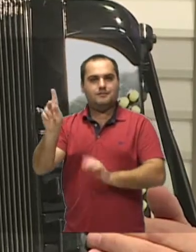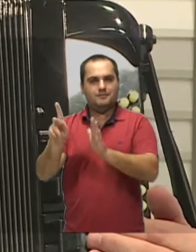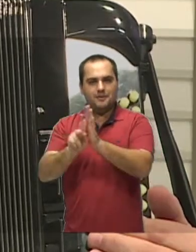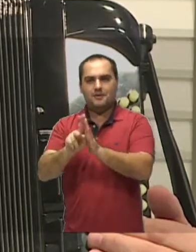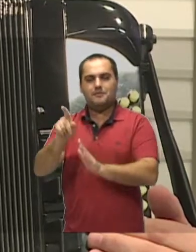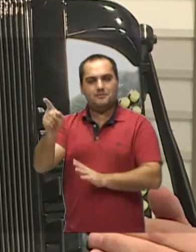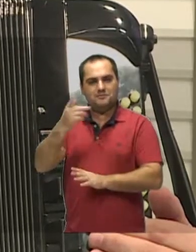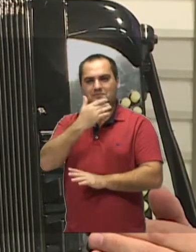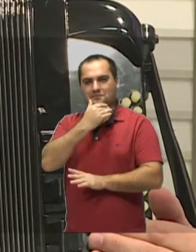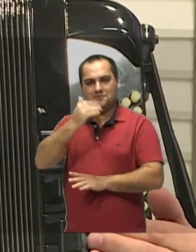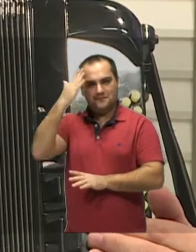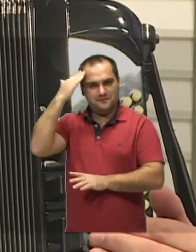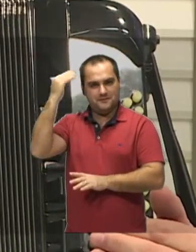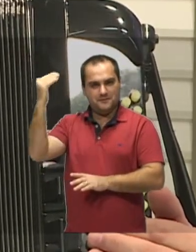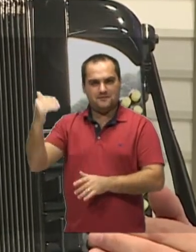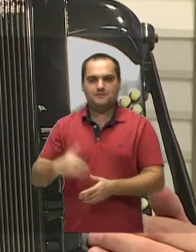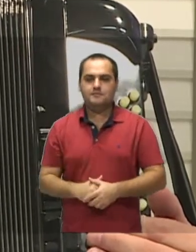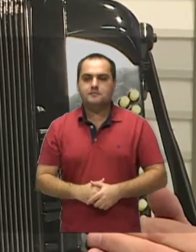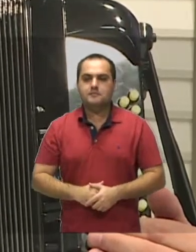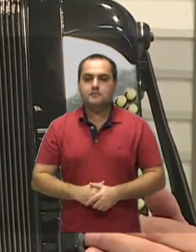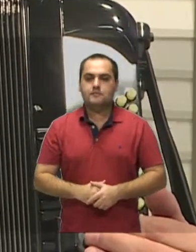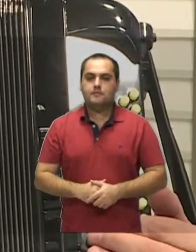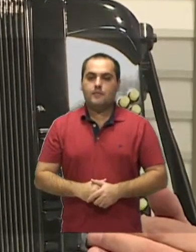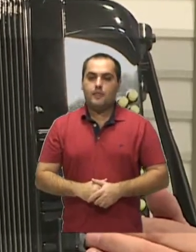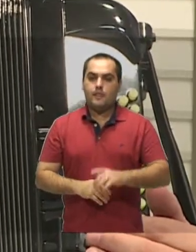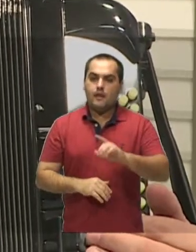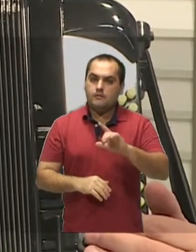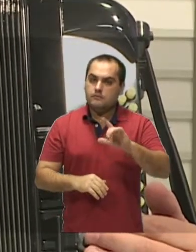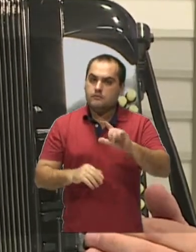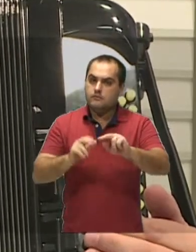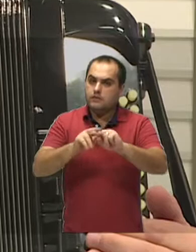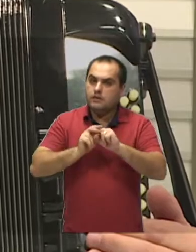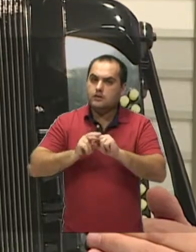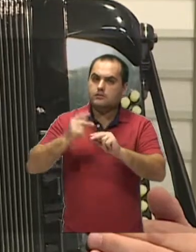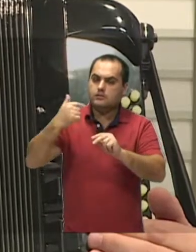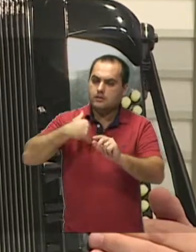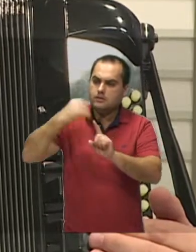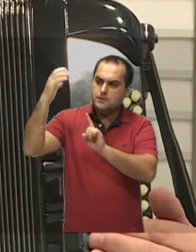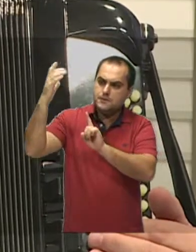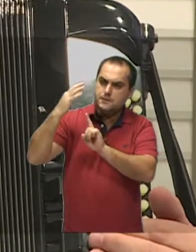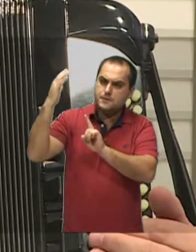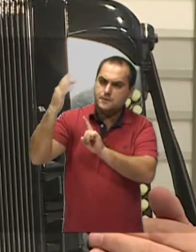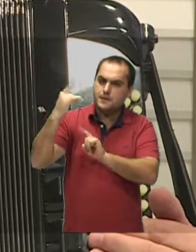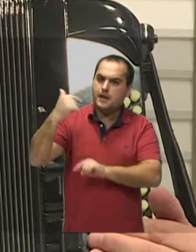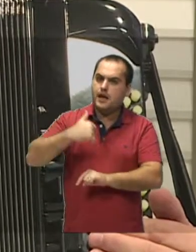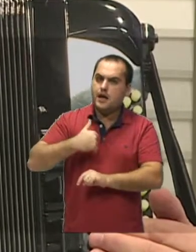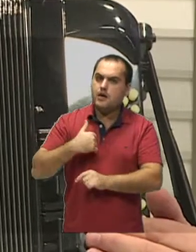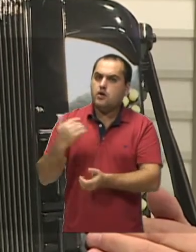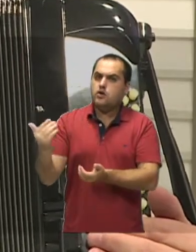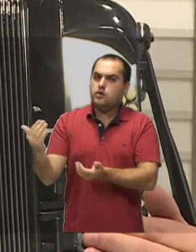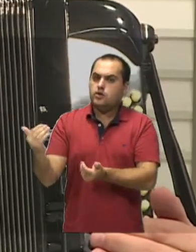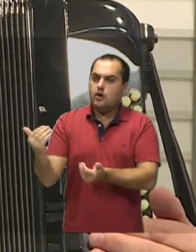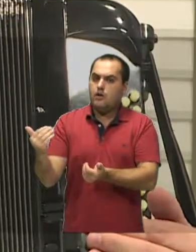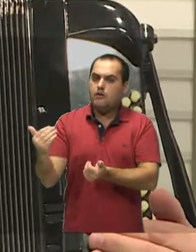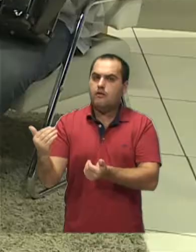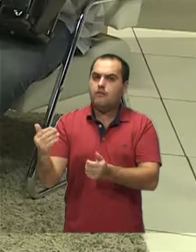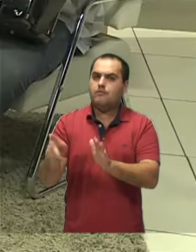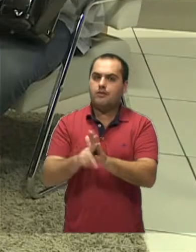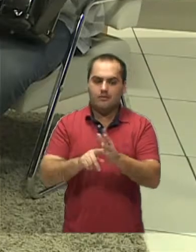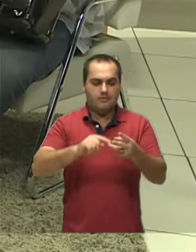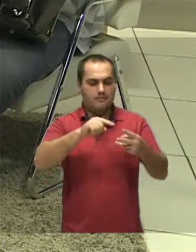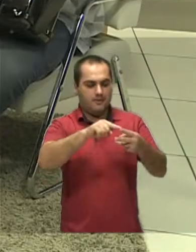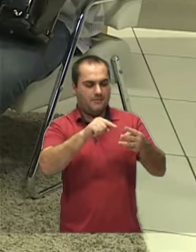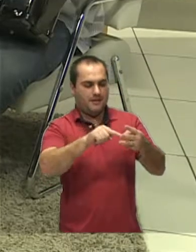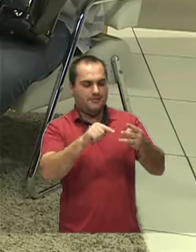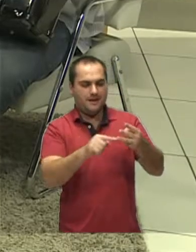mim foi, eu acredito, talvez tenha sido uma das maiores riquezas da minha juventude, né? Essa mescla grande